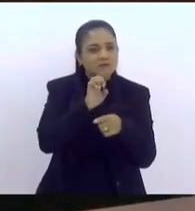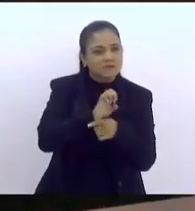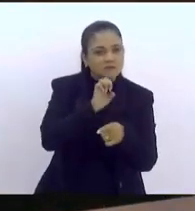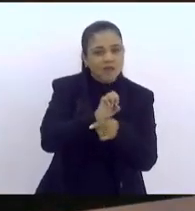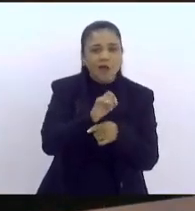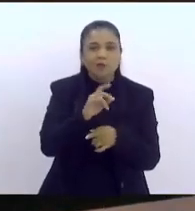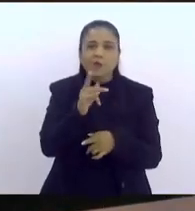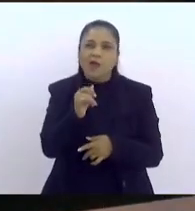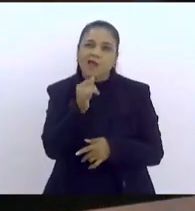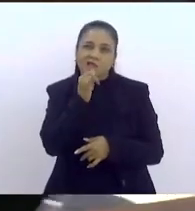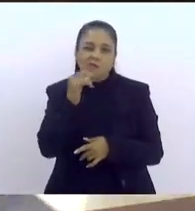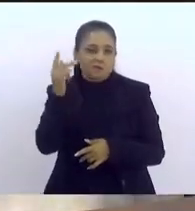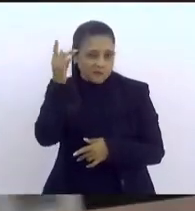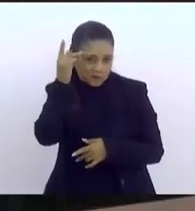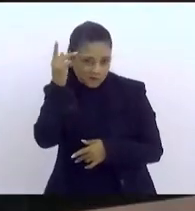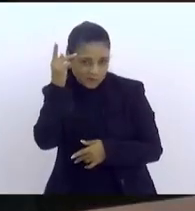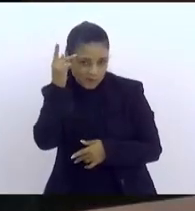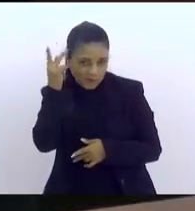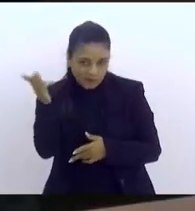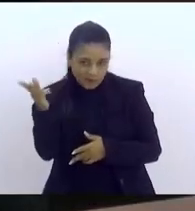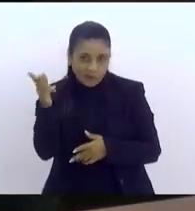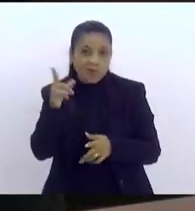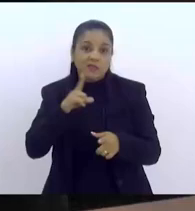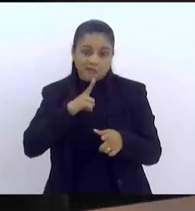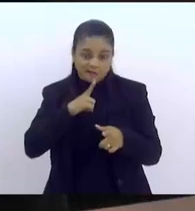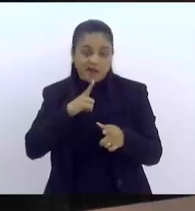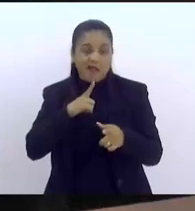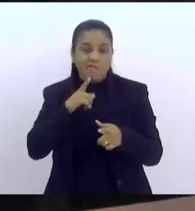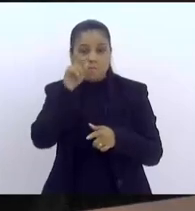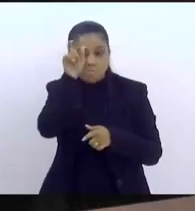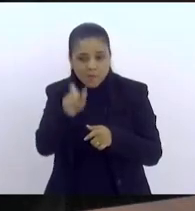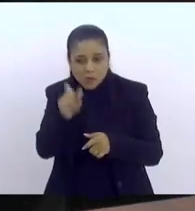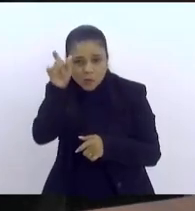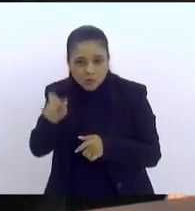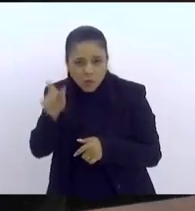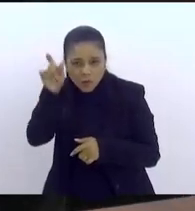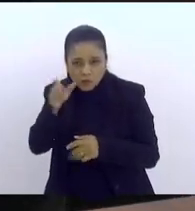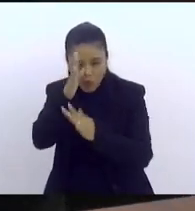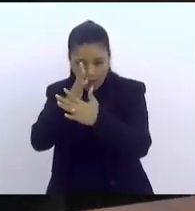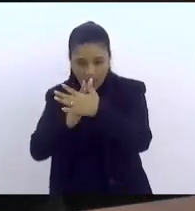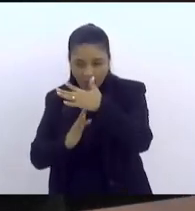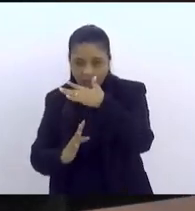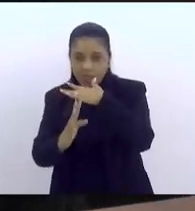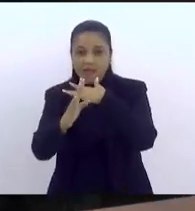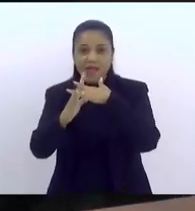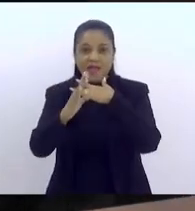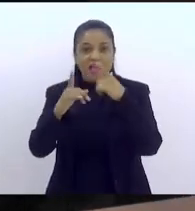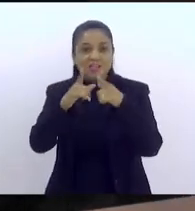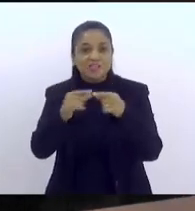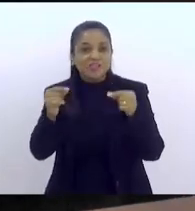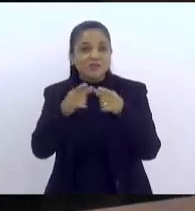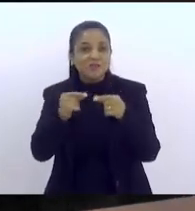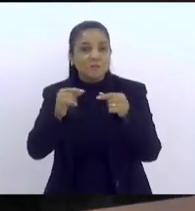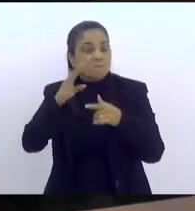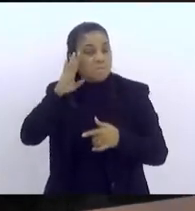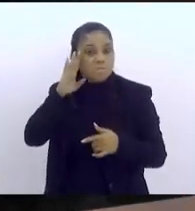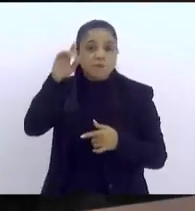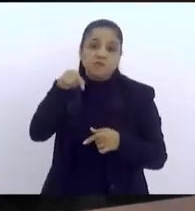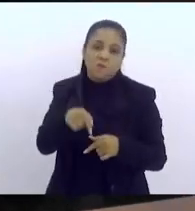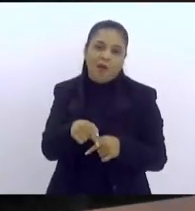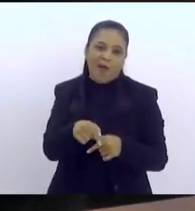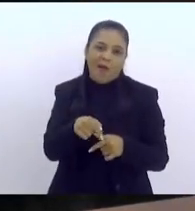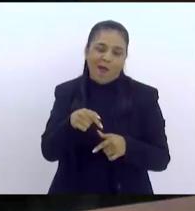São Paulo, a presença japonesa é essencial no processo